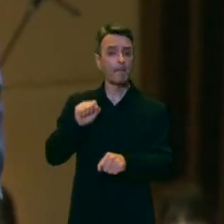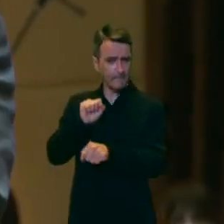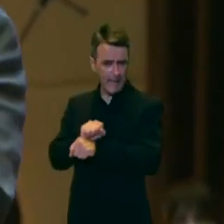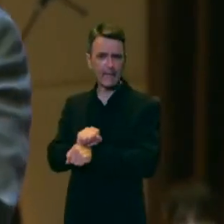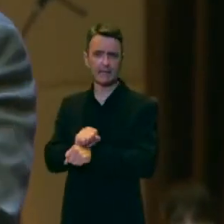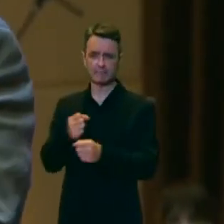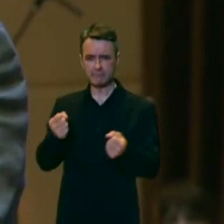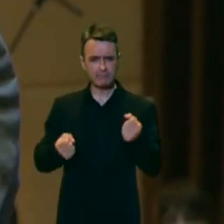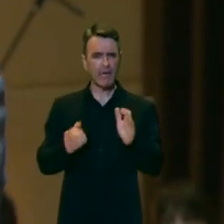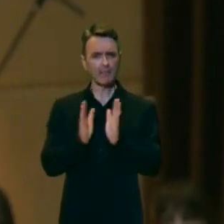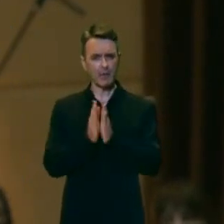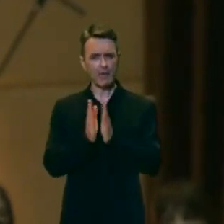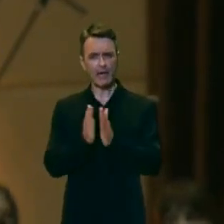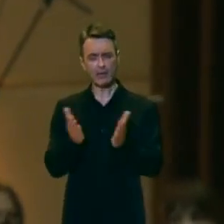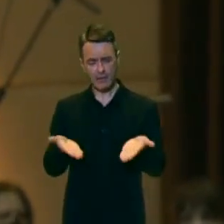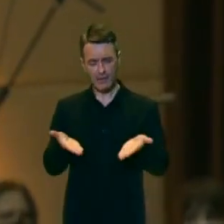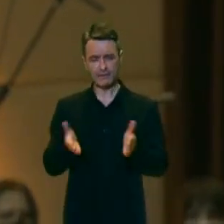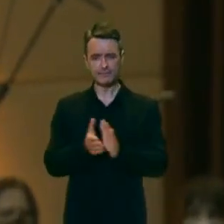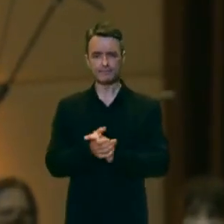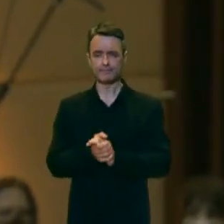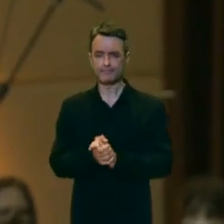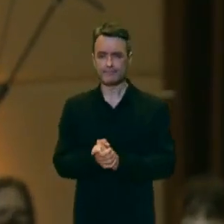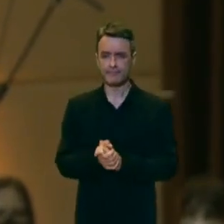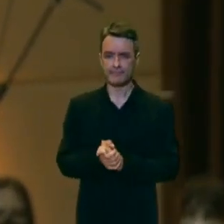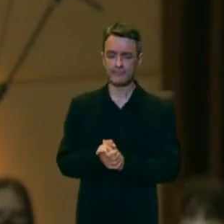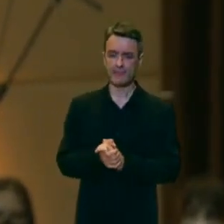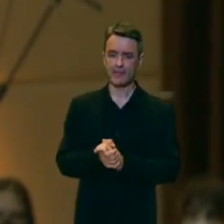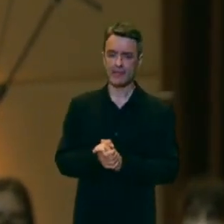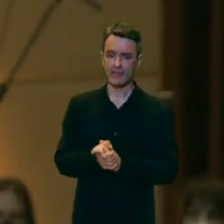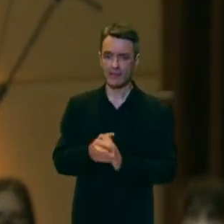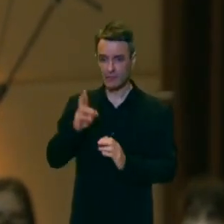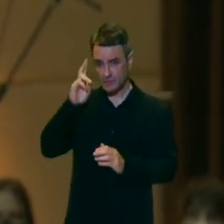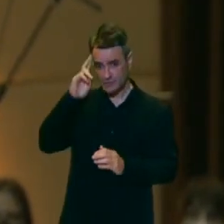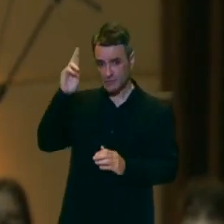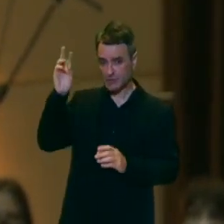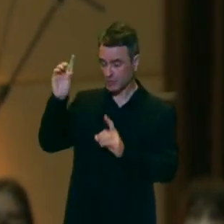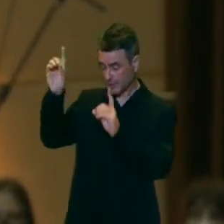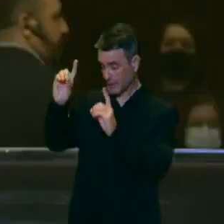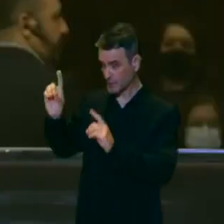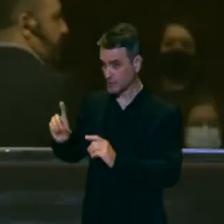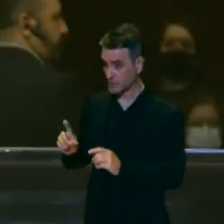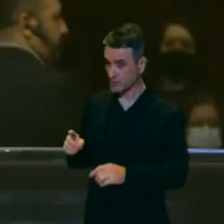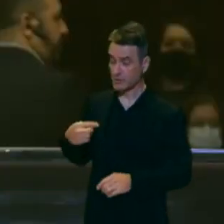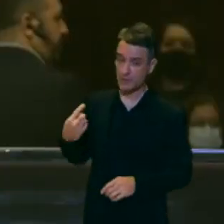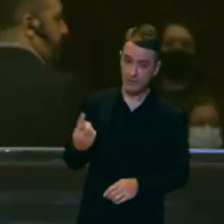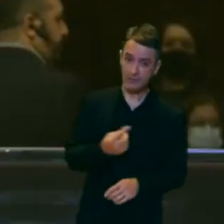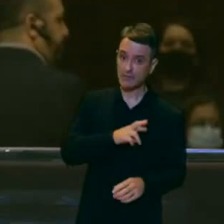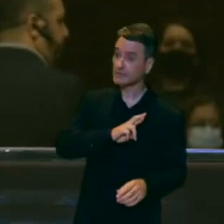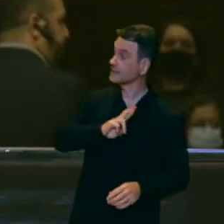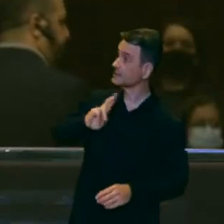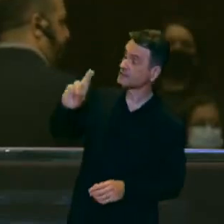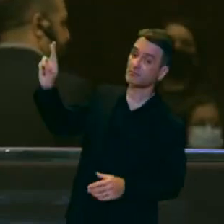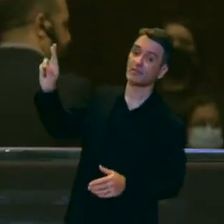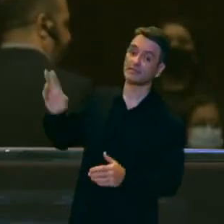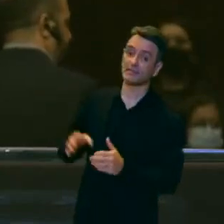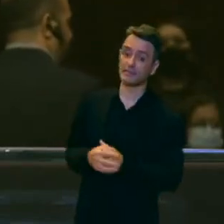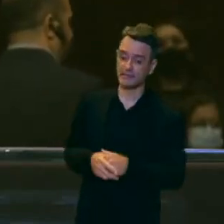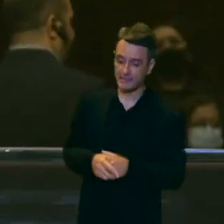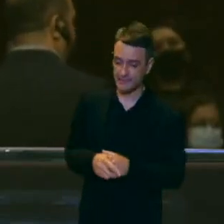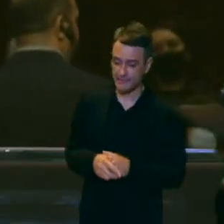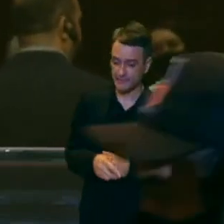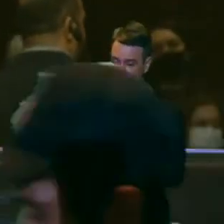agora para você orar, querido. O Senhor é digno da nossa resposta. Quando Ele fala conosco, Ele